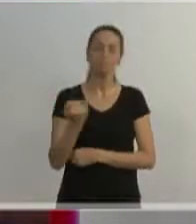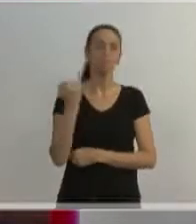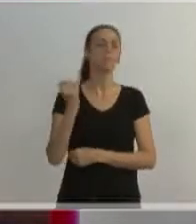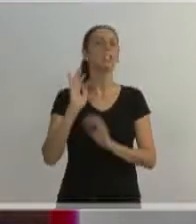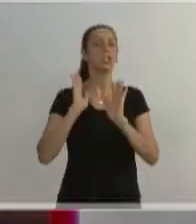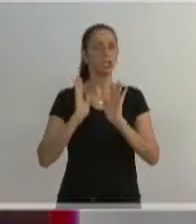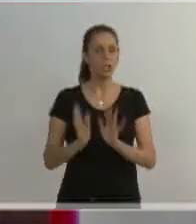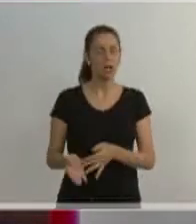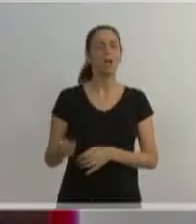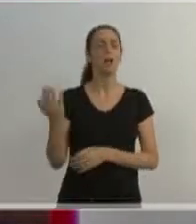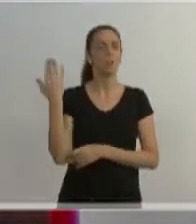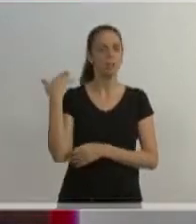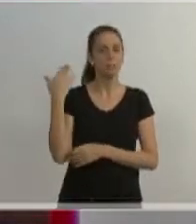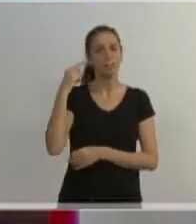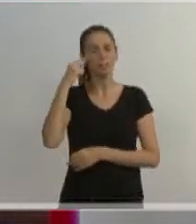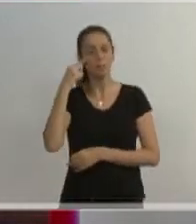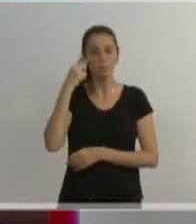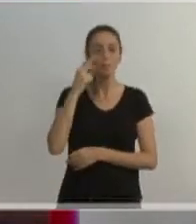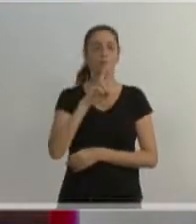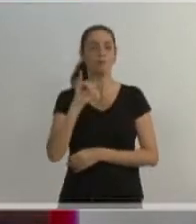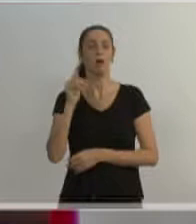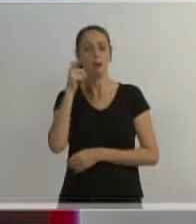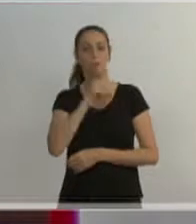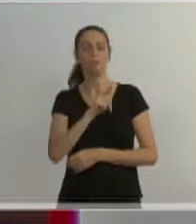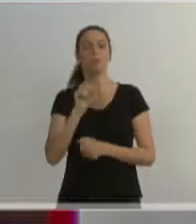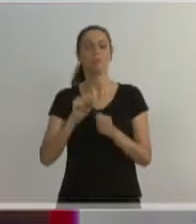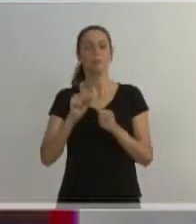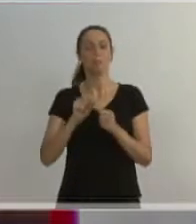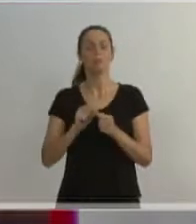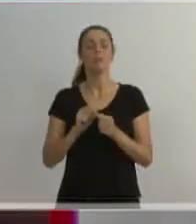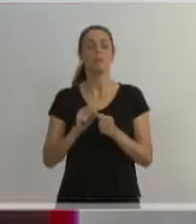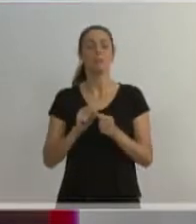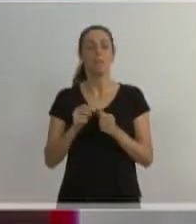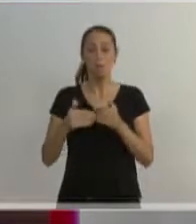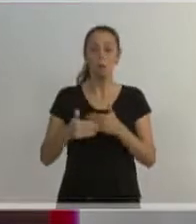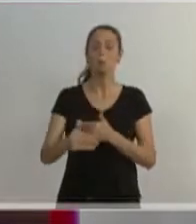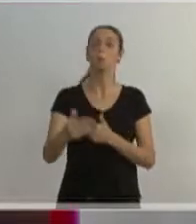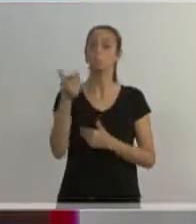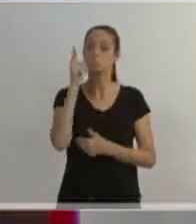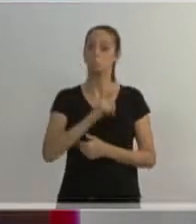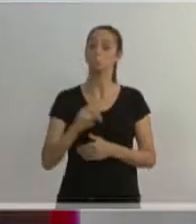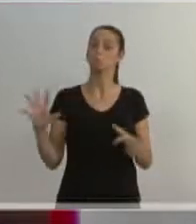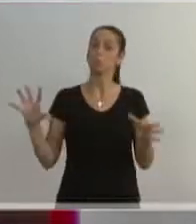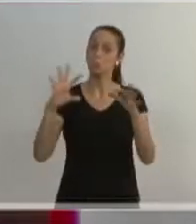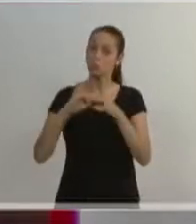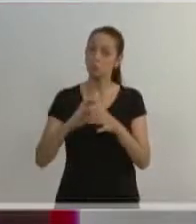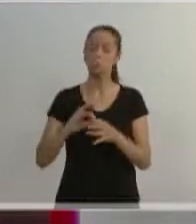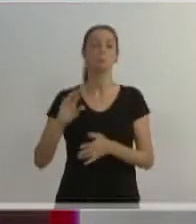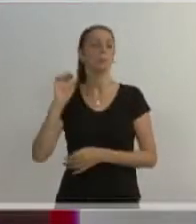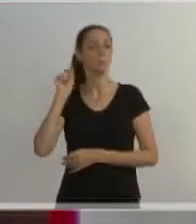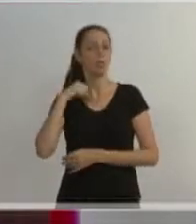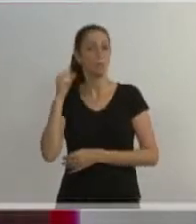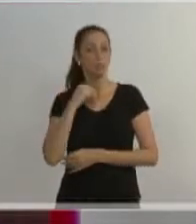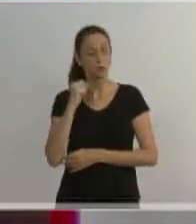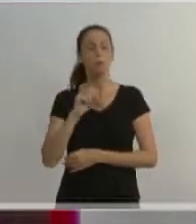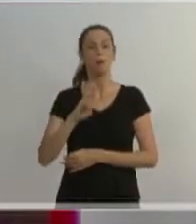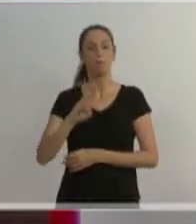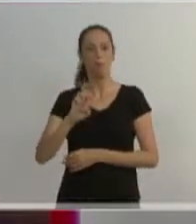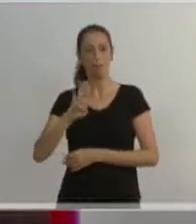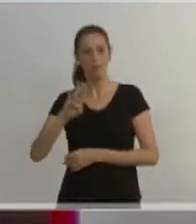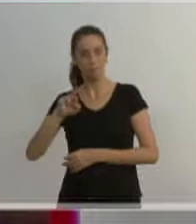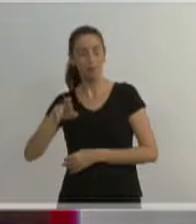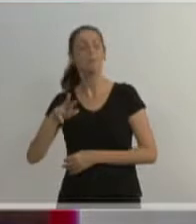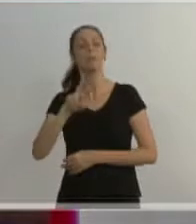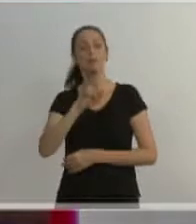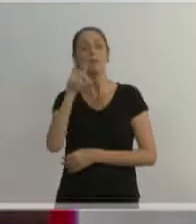de muitos anos e agora graças à emenda ia ea busca do senador vai ser viabilizado e esse é um exemplo